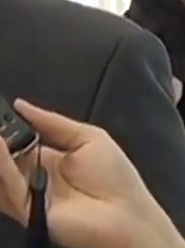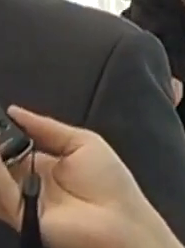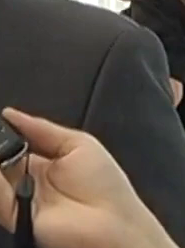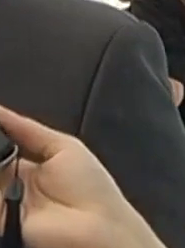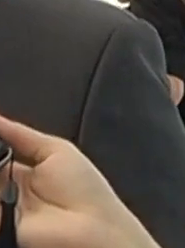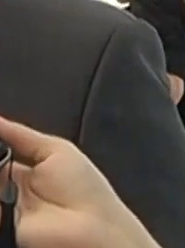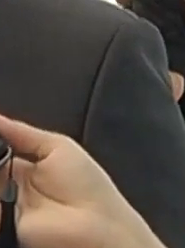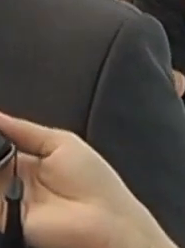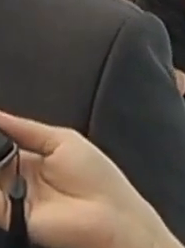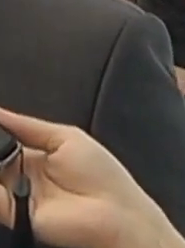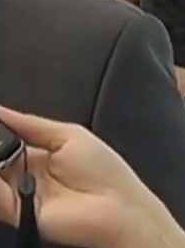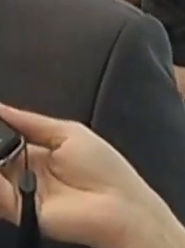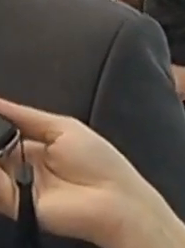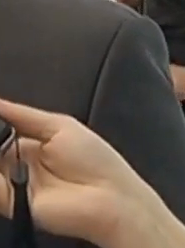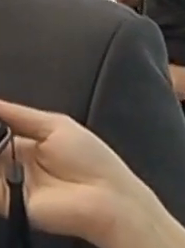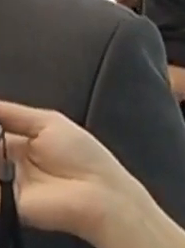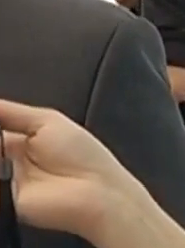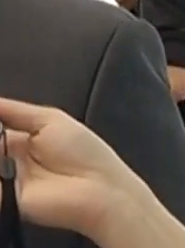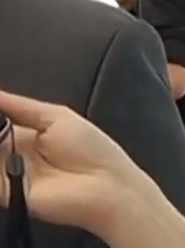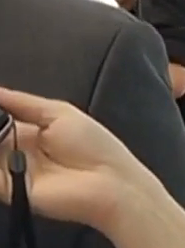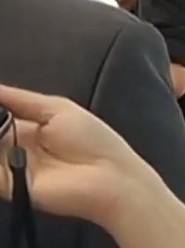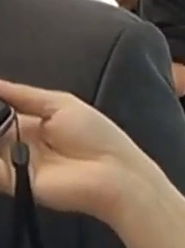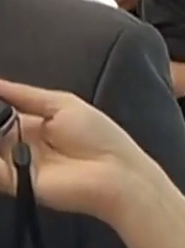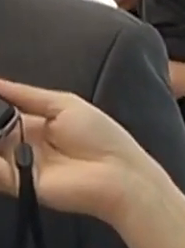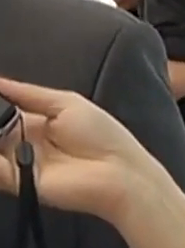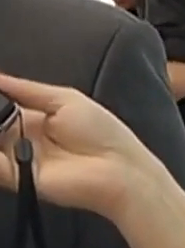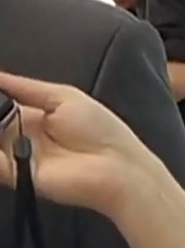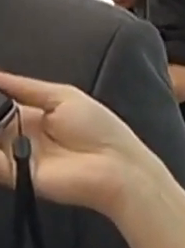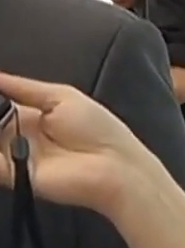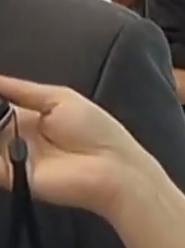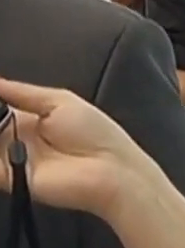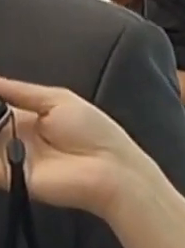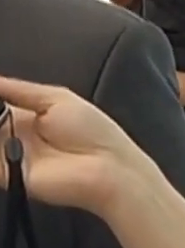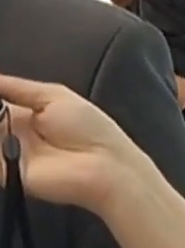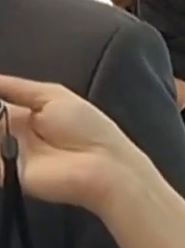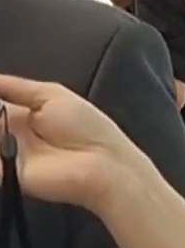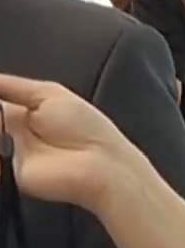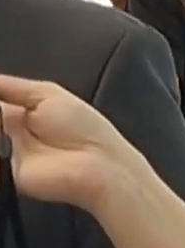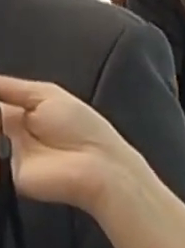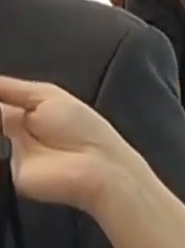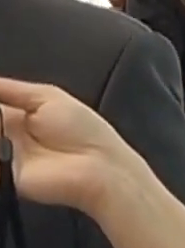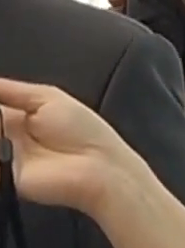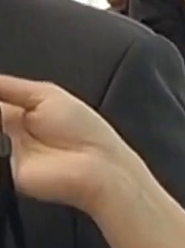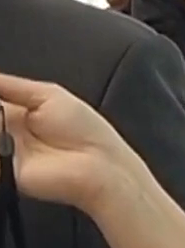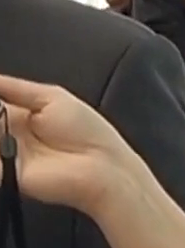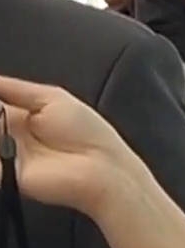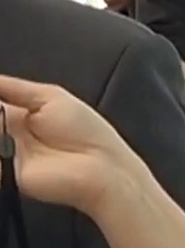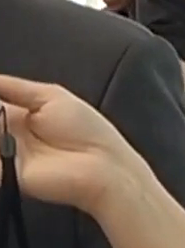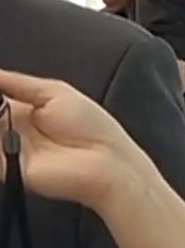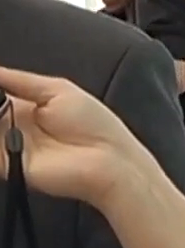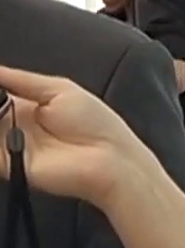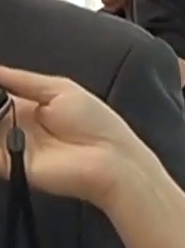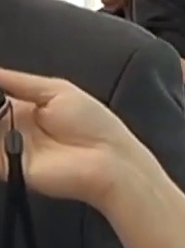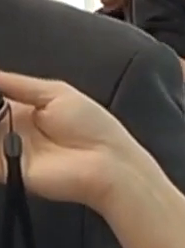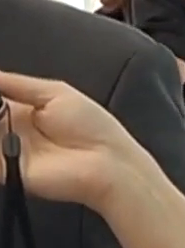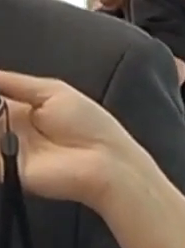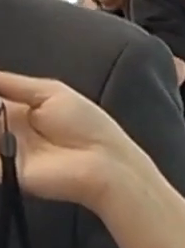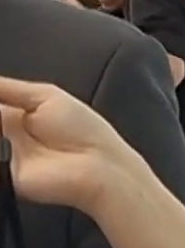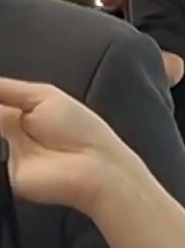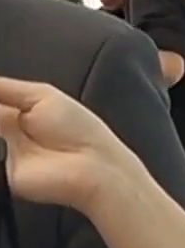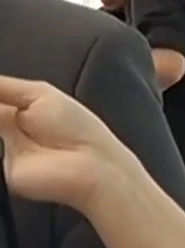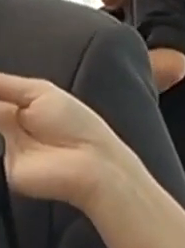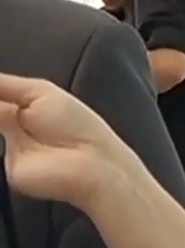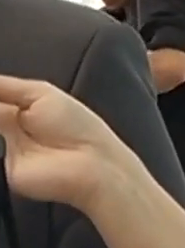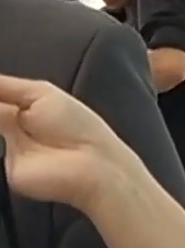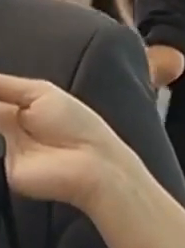de coerência. E eu adoraria que o exemplo se espalhasse, que os colegas se sensibilizassem também, mas obviamente sabendo que cada um tem a sua pauta programática, cada